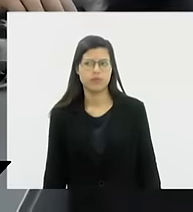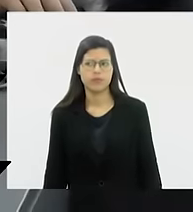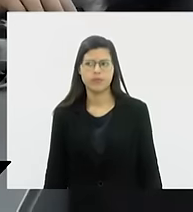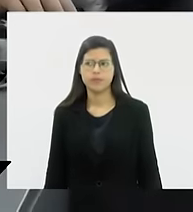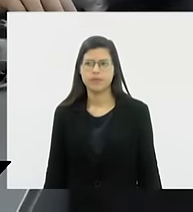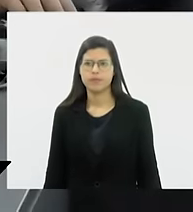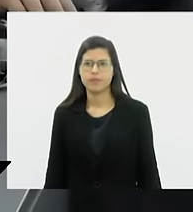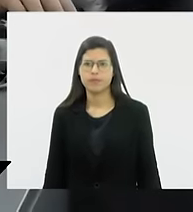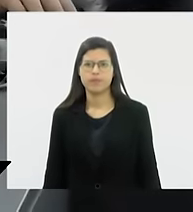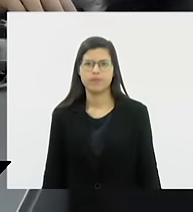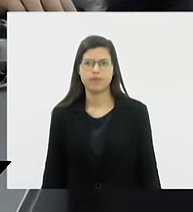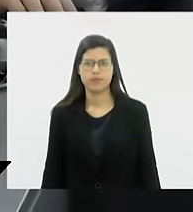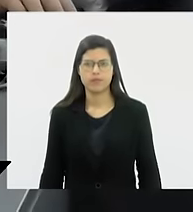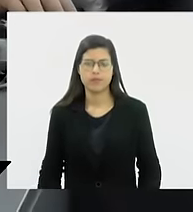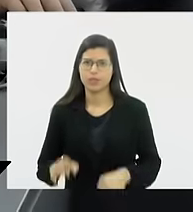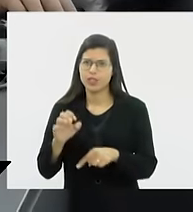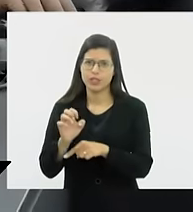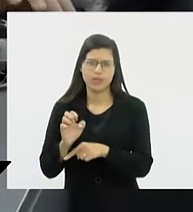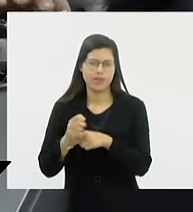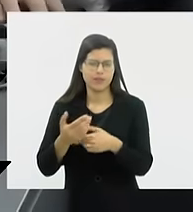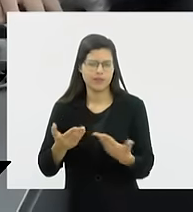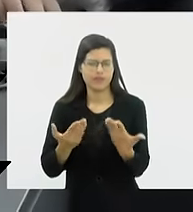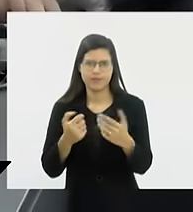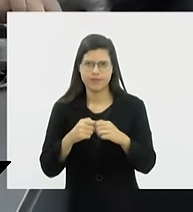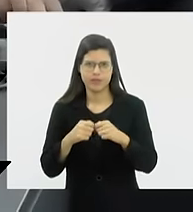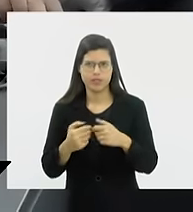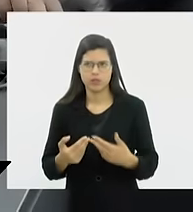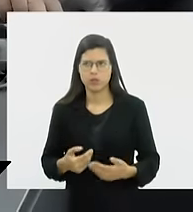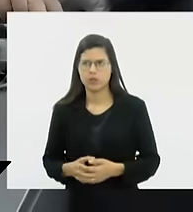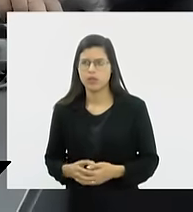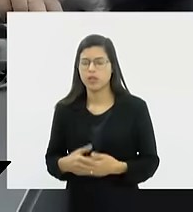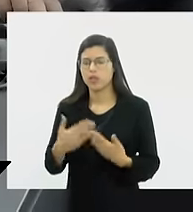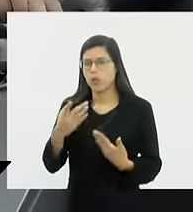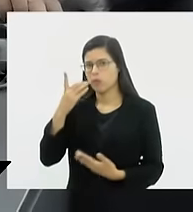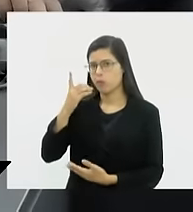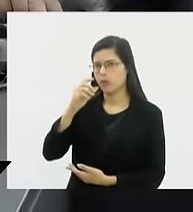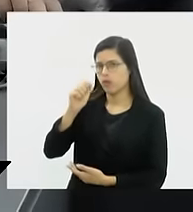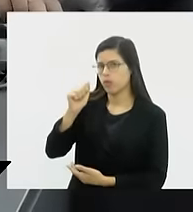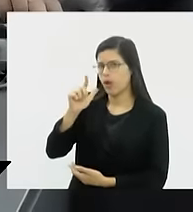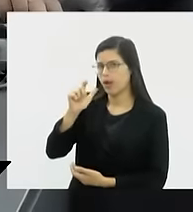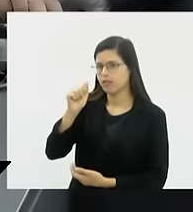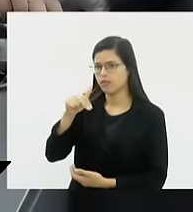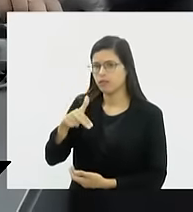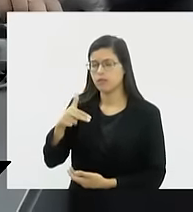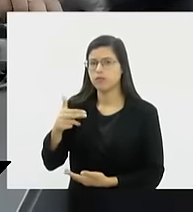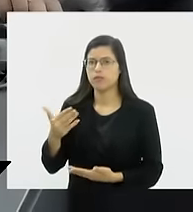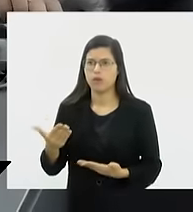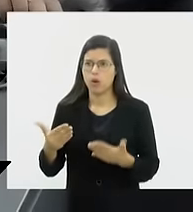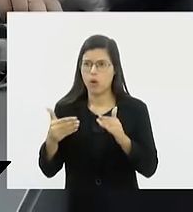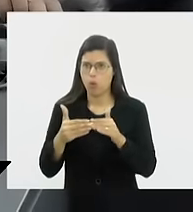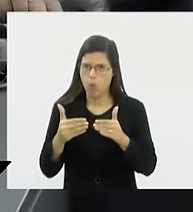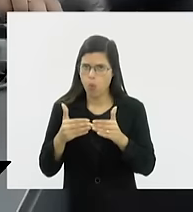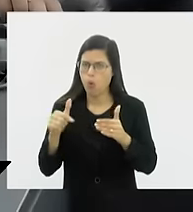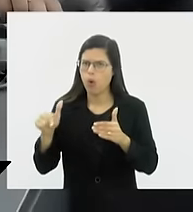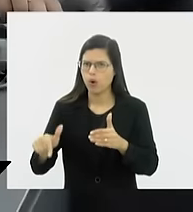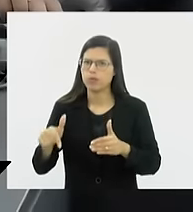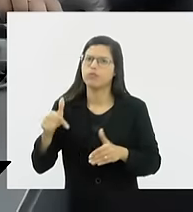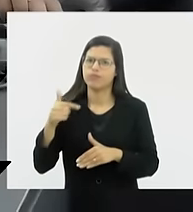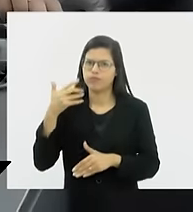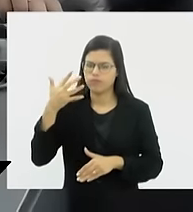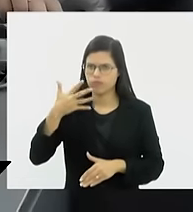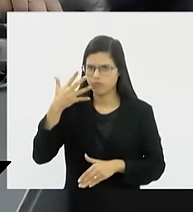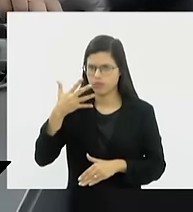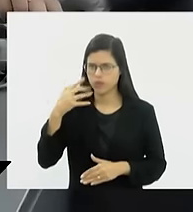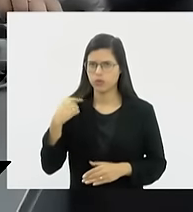né, a esse ponto. Então, deputado Alain, comungo da explanação de Vossa Excelência, nós estamos